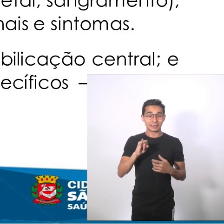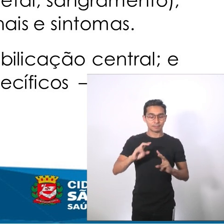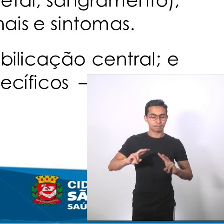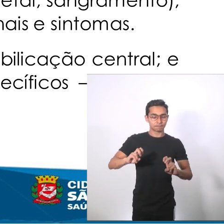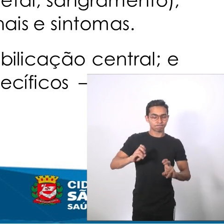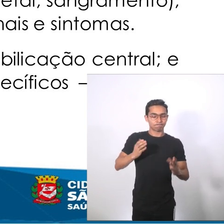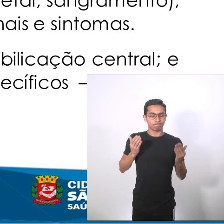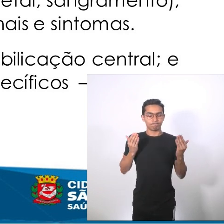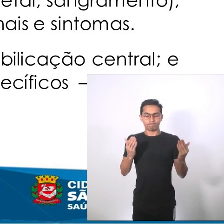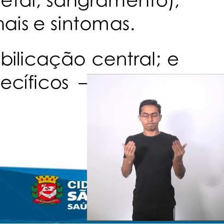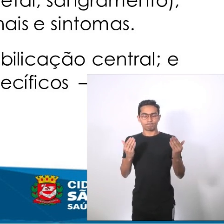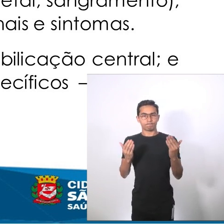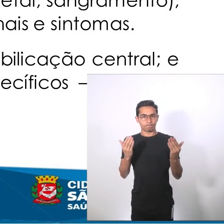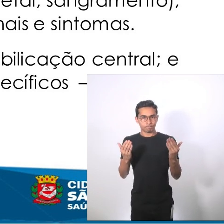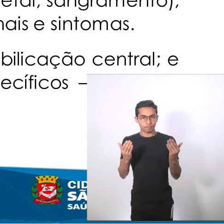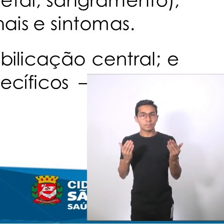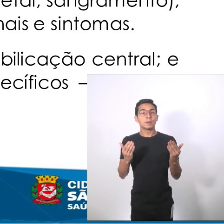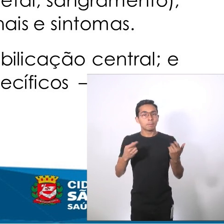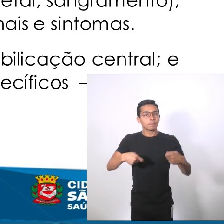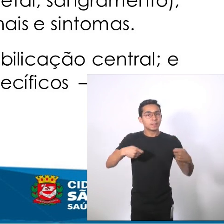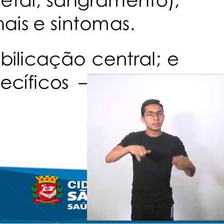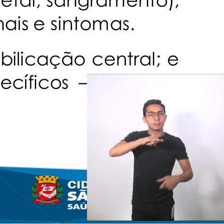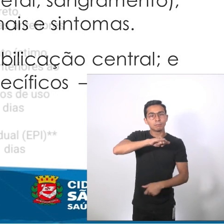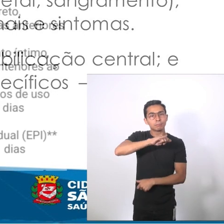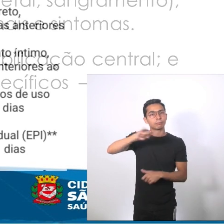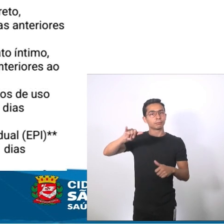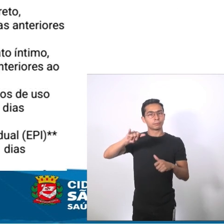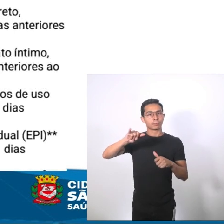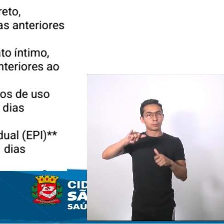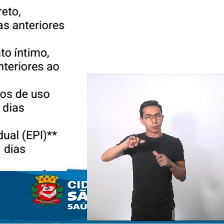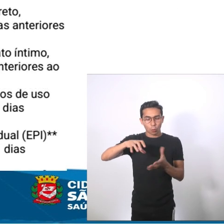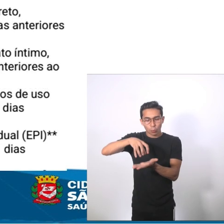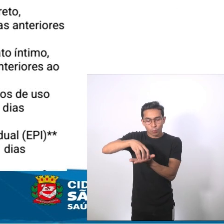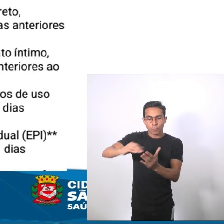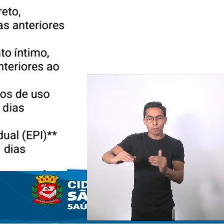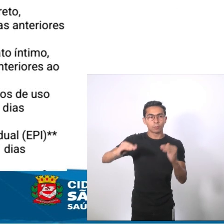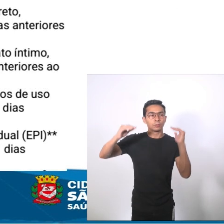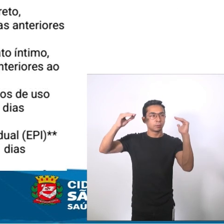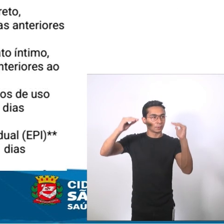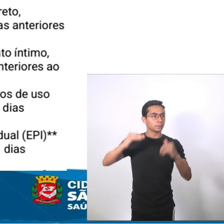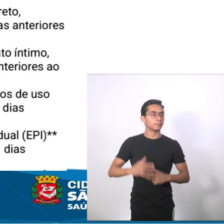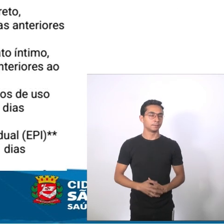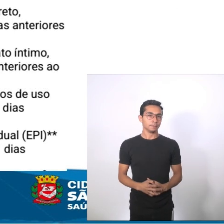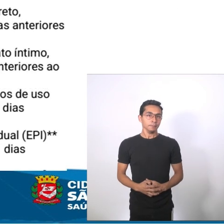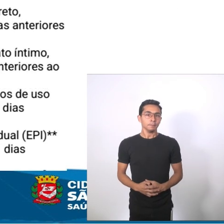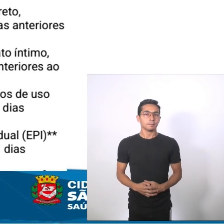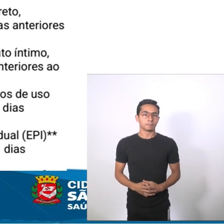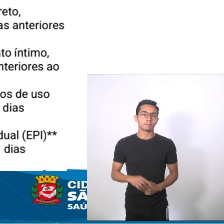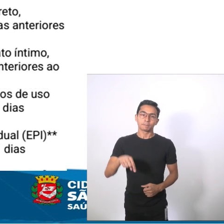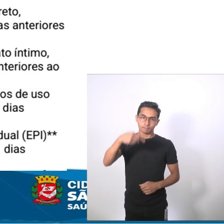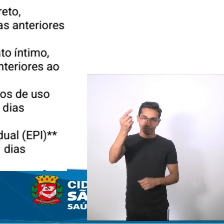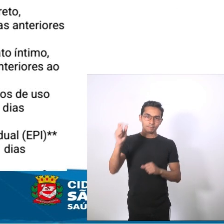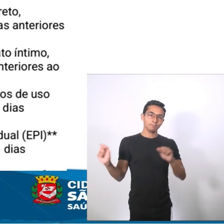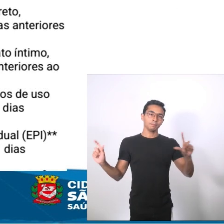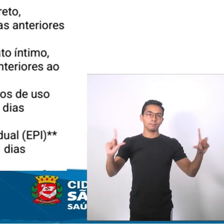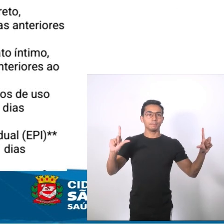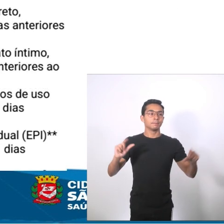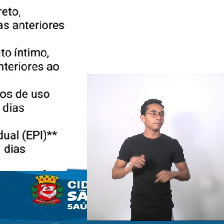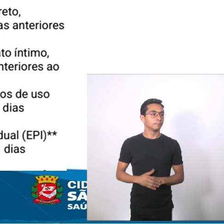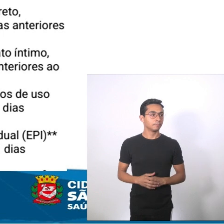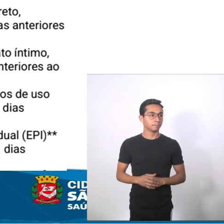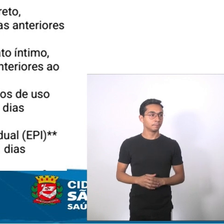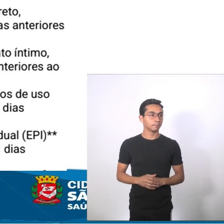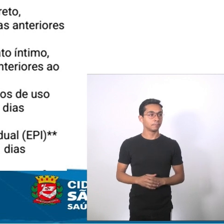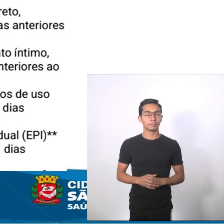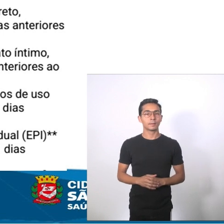nesse critério de suspeita, notifica. Próximo. Agora é importante entender o que seria um caso